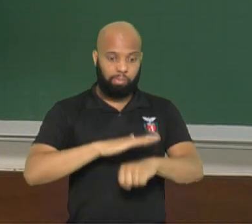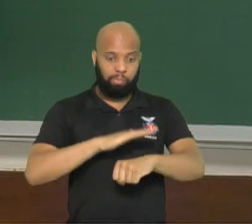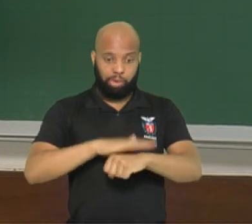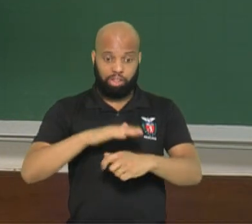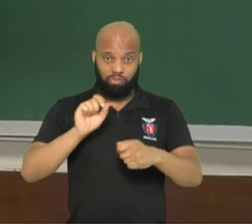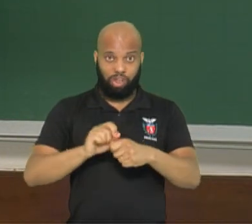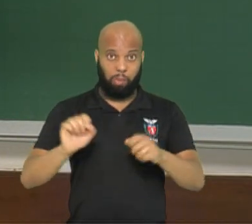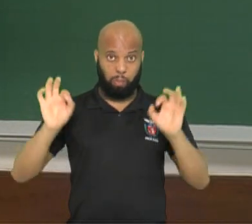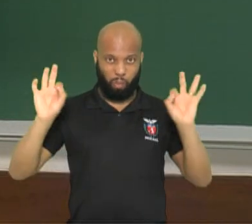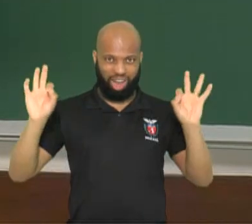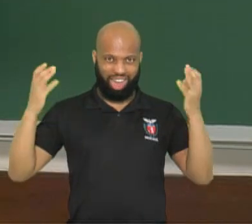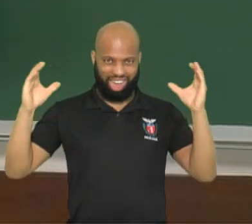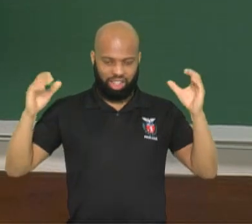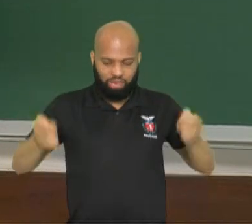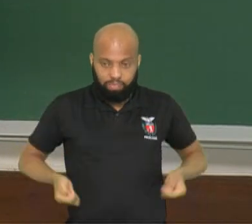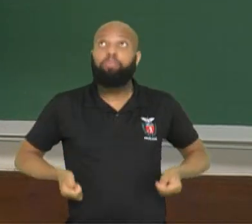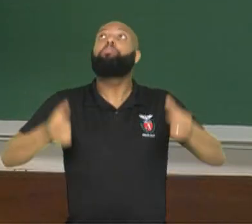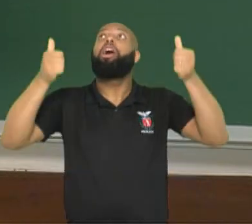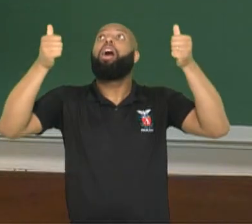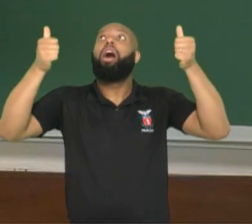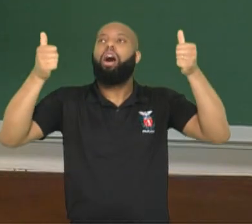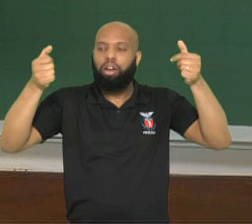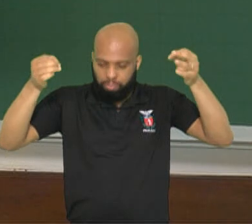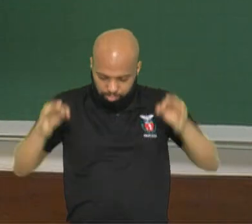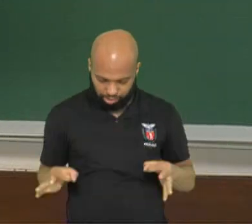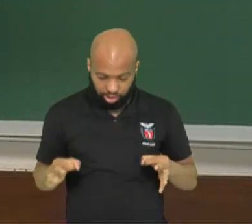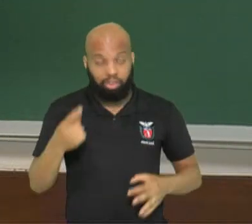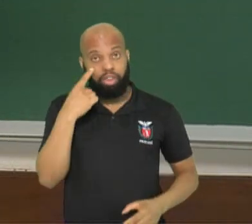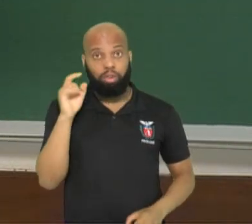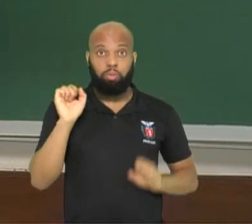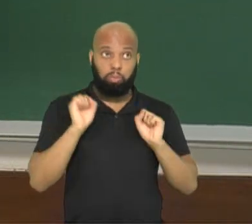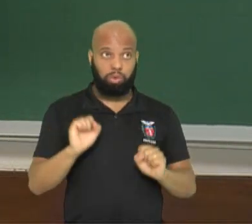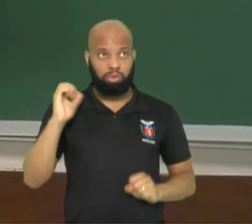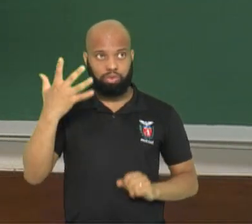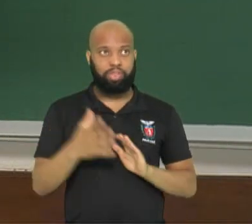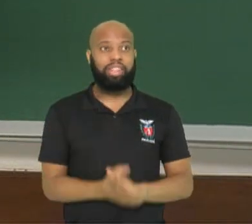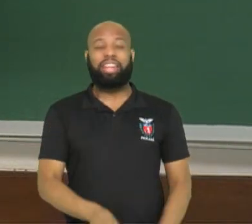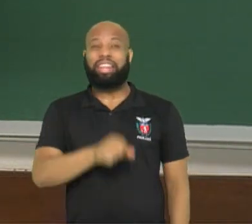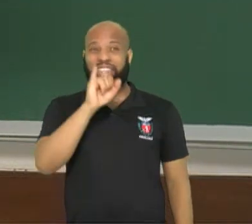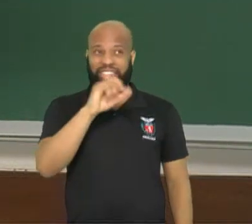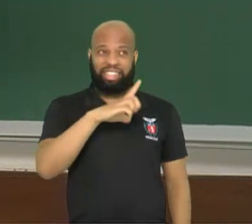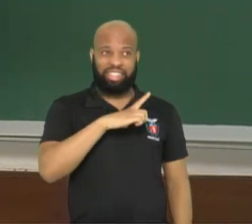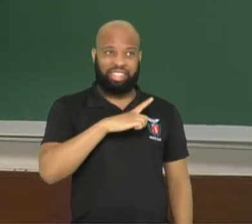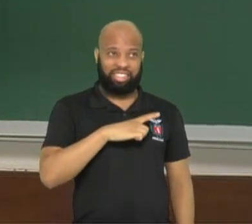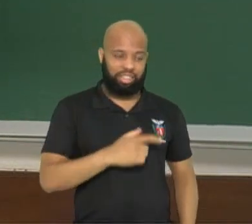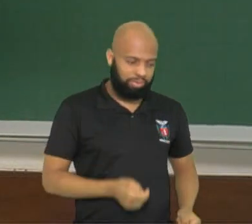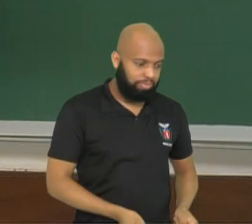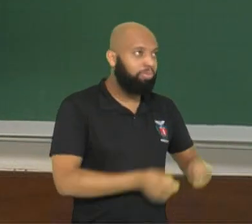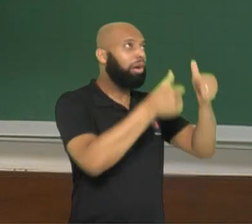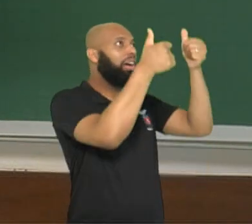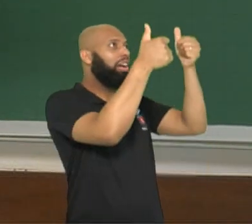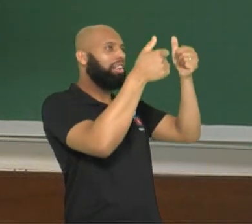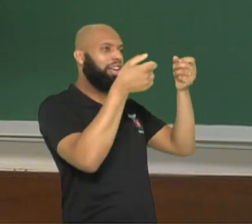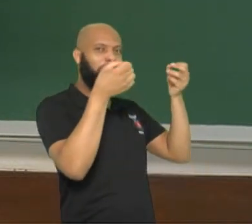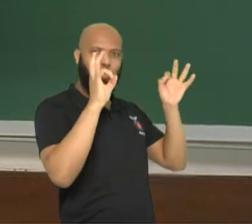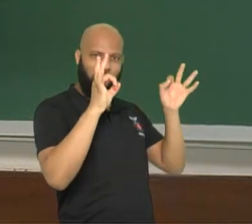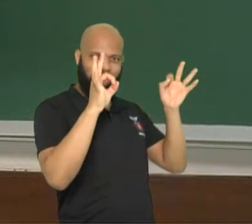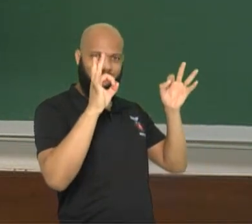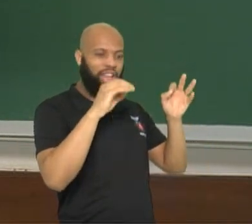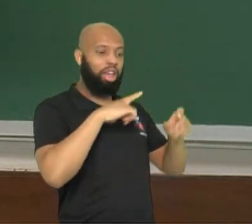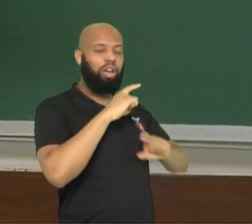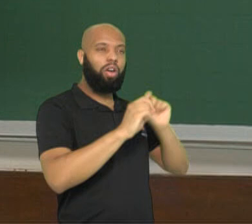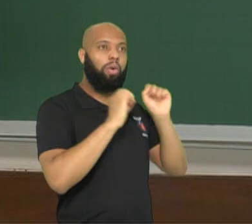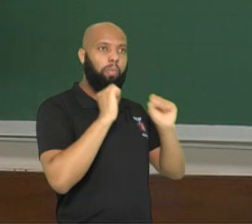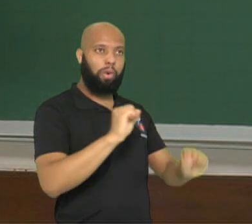duas moedas ao mesmo tempo. Então, vamos imaginar, ó, quando eu jogo duas moedas ao mesmo tempo, pode